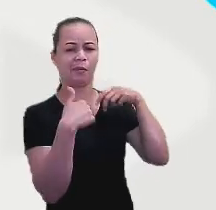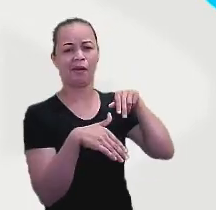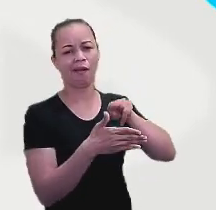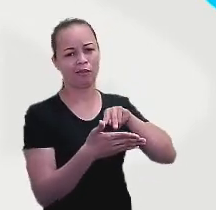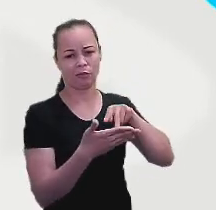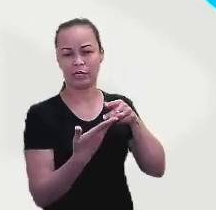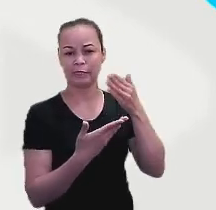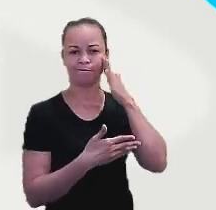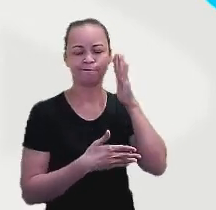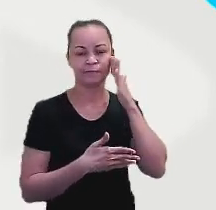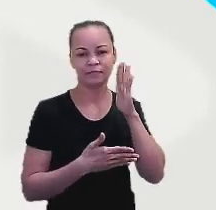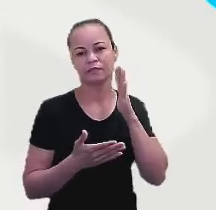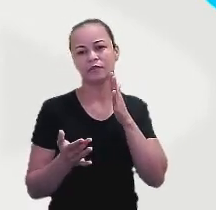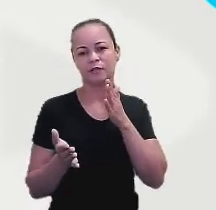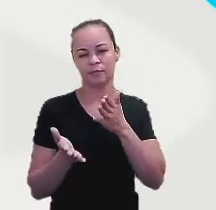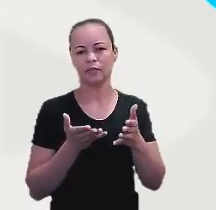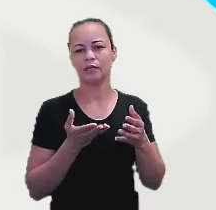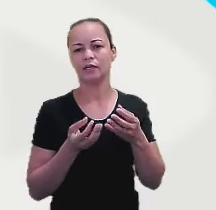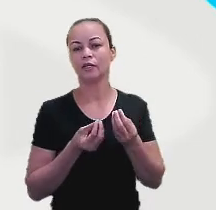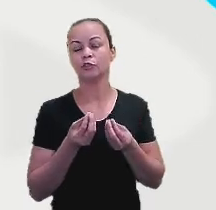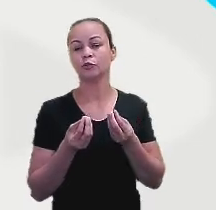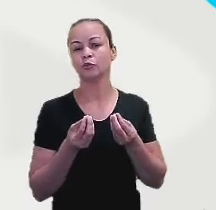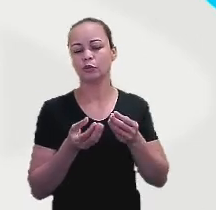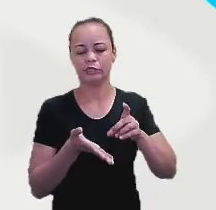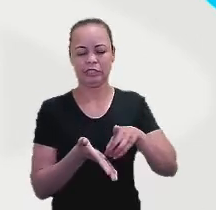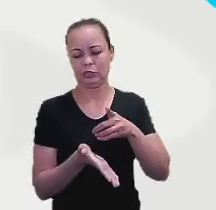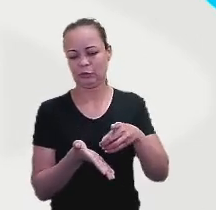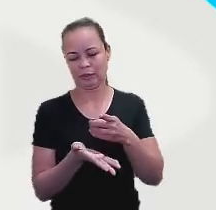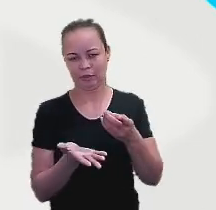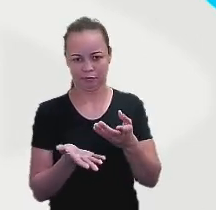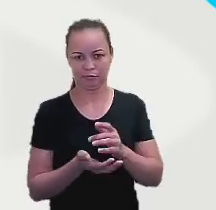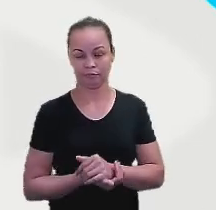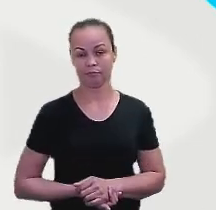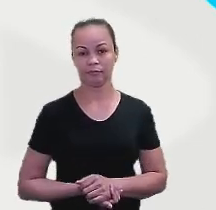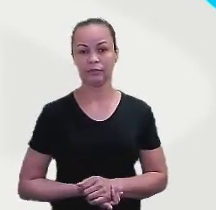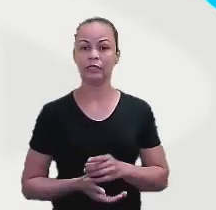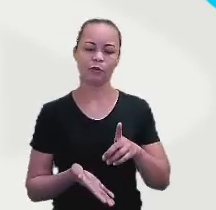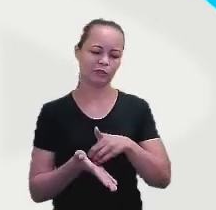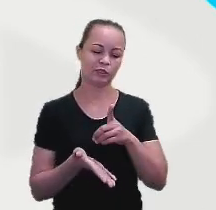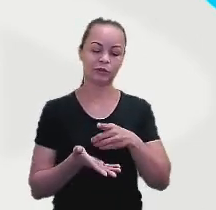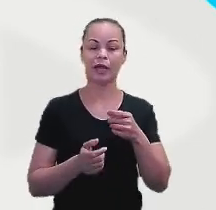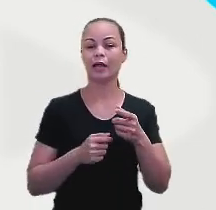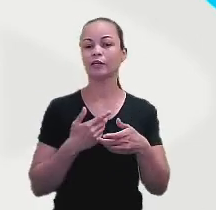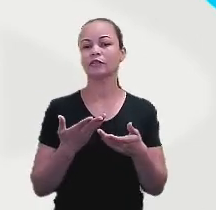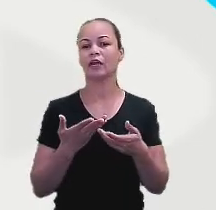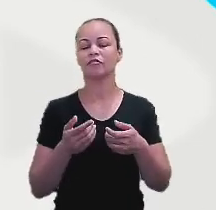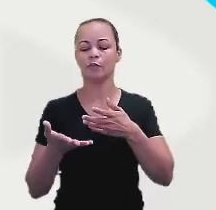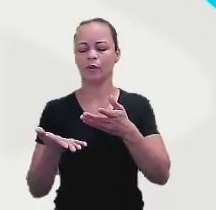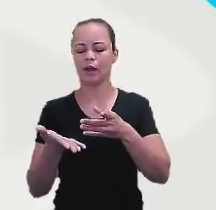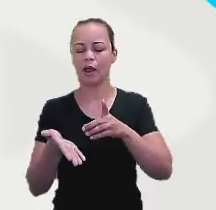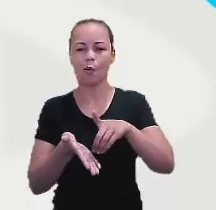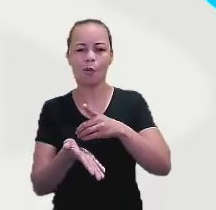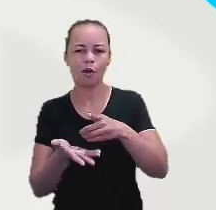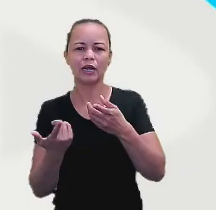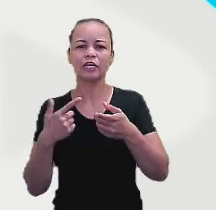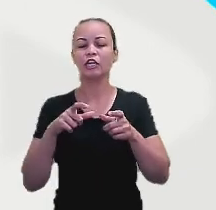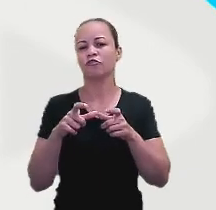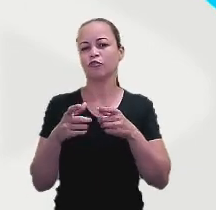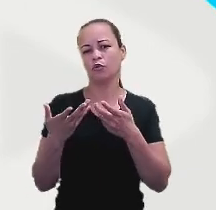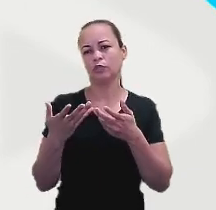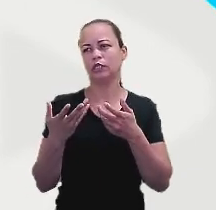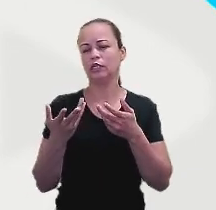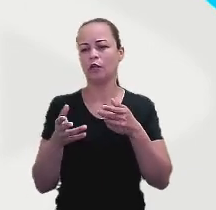sabia a função, né, do dicionário. Então, o dicionário justamente é para isso. Ele serve como um livro de consulta, né? Não está contando